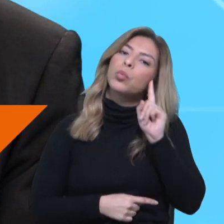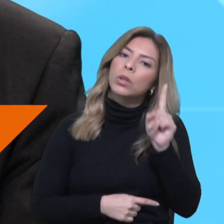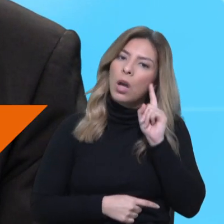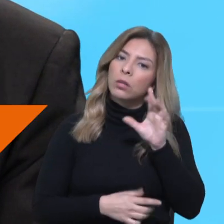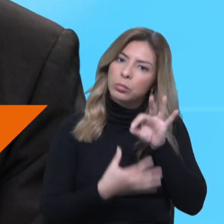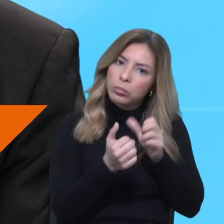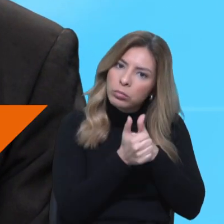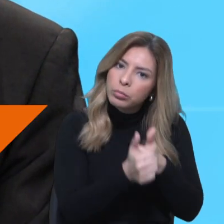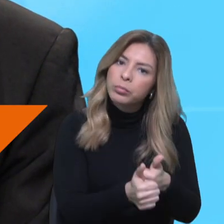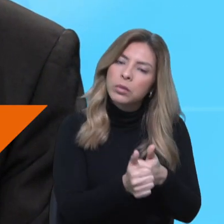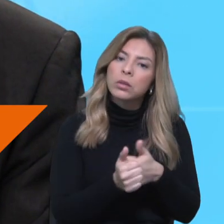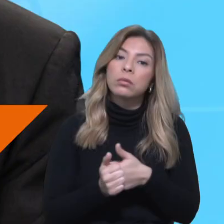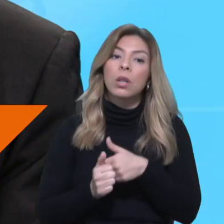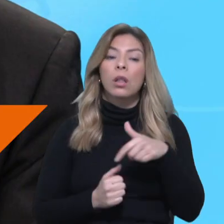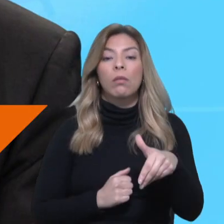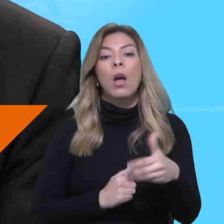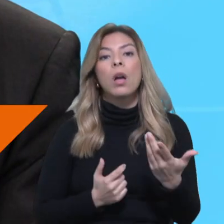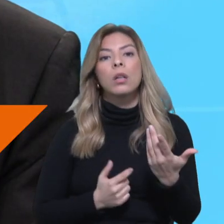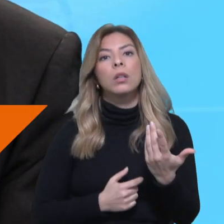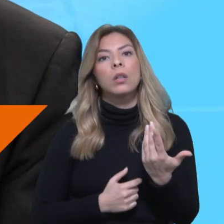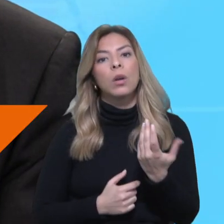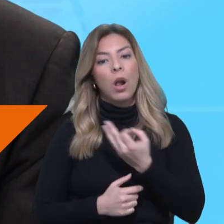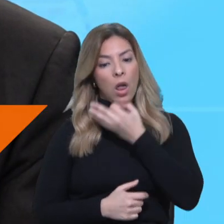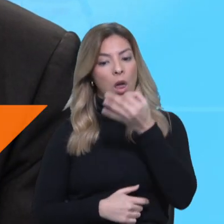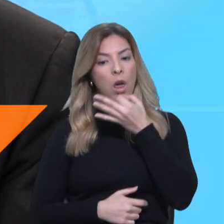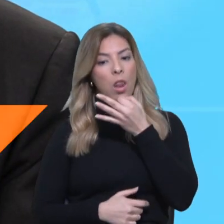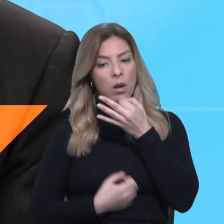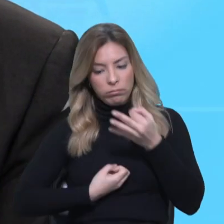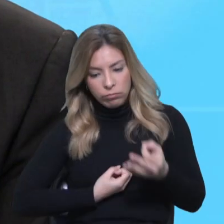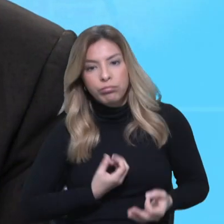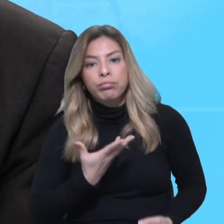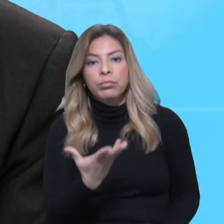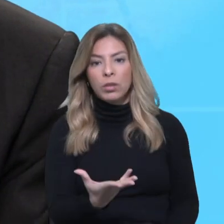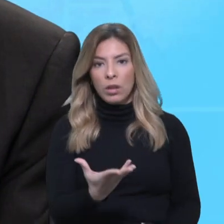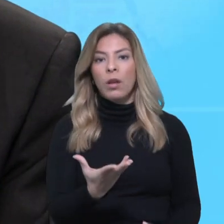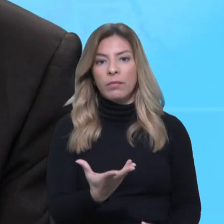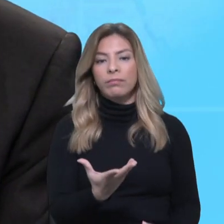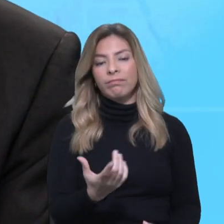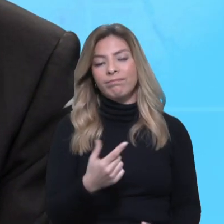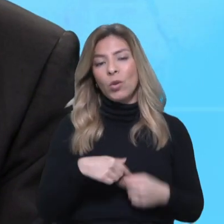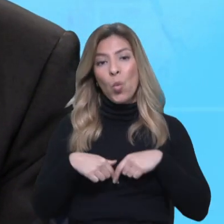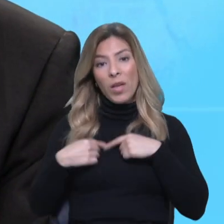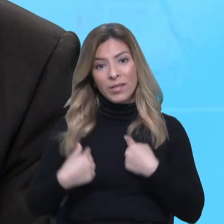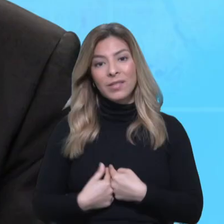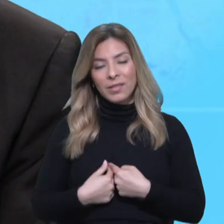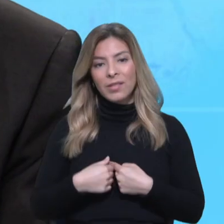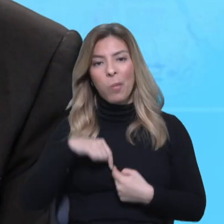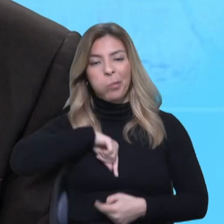Portanto, quando termina a boca, fala daquilo que transborda do